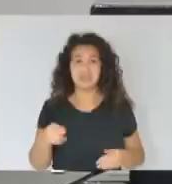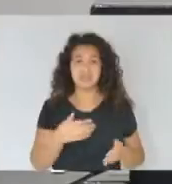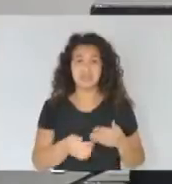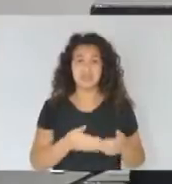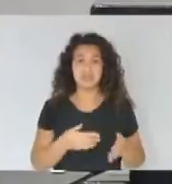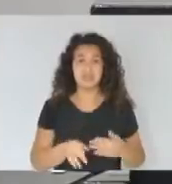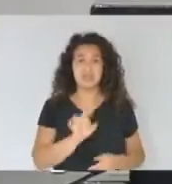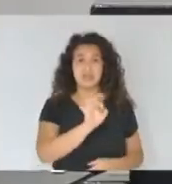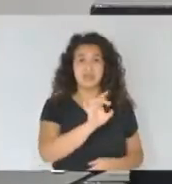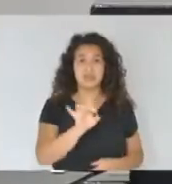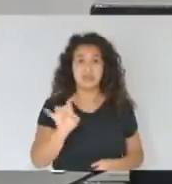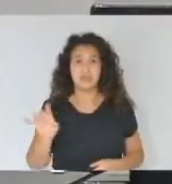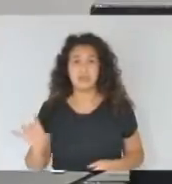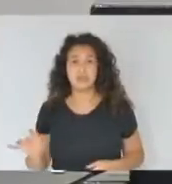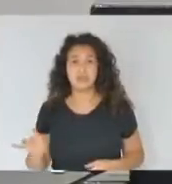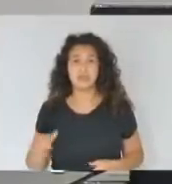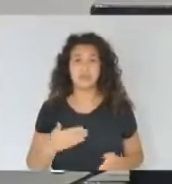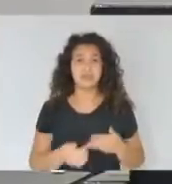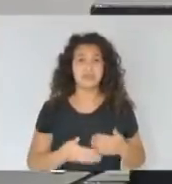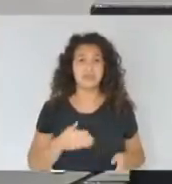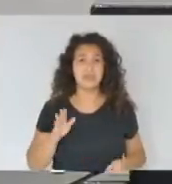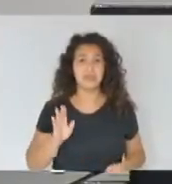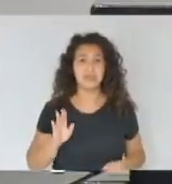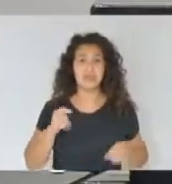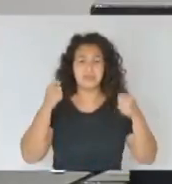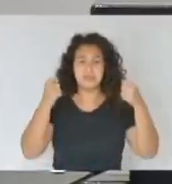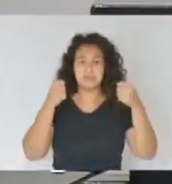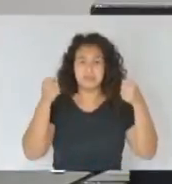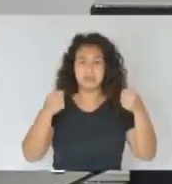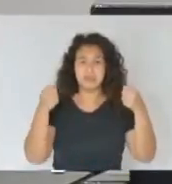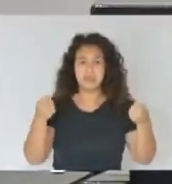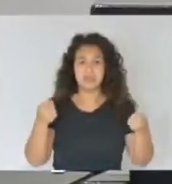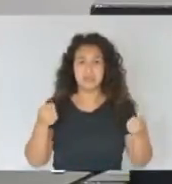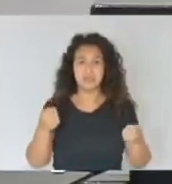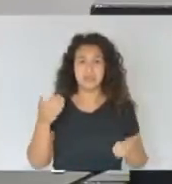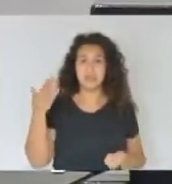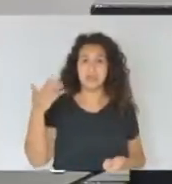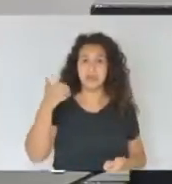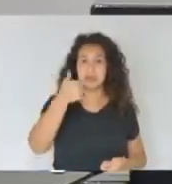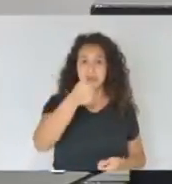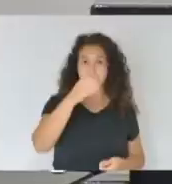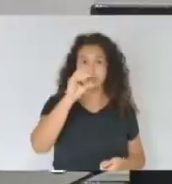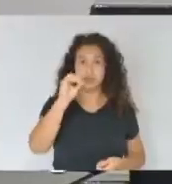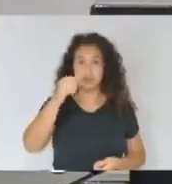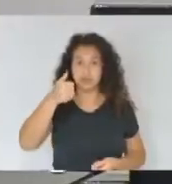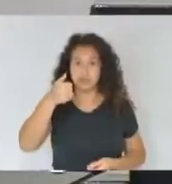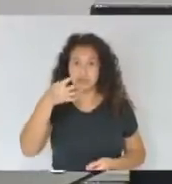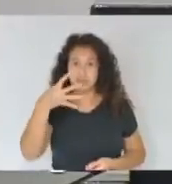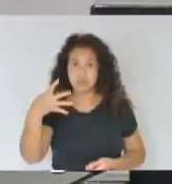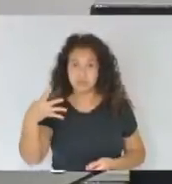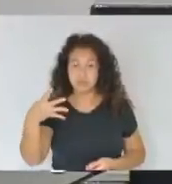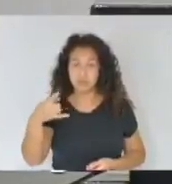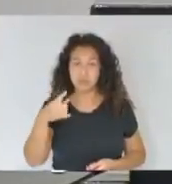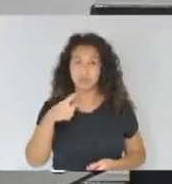qualquer manifestação, desde de 2014, que nós temos feito,